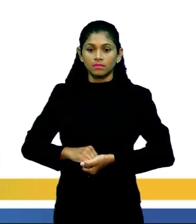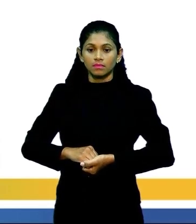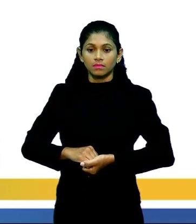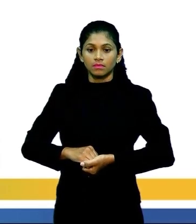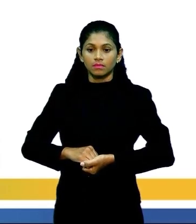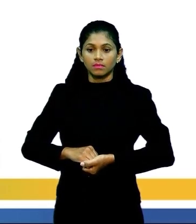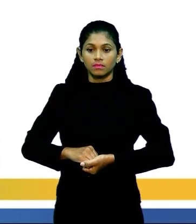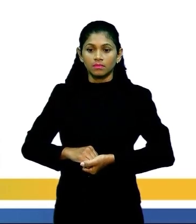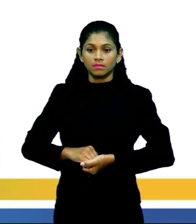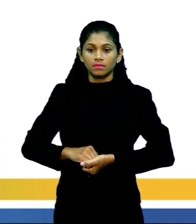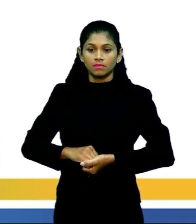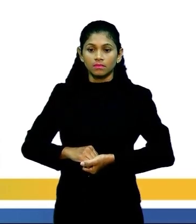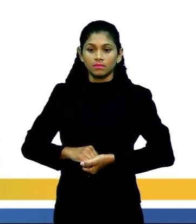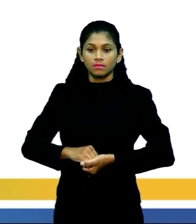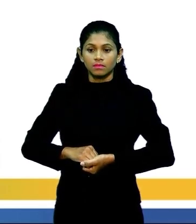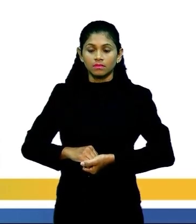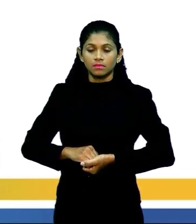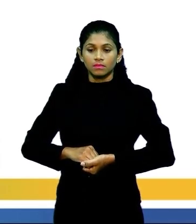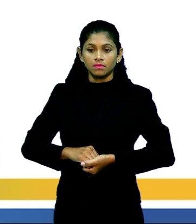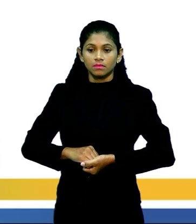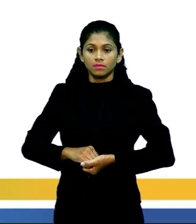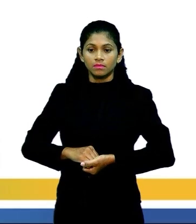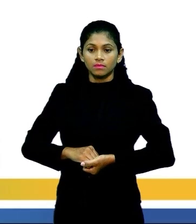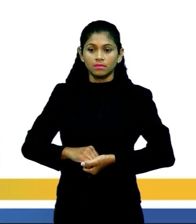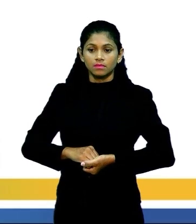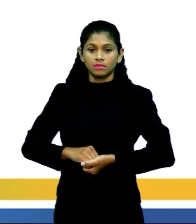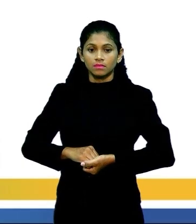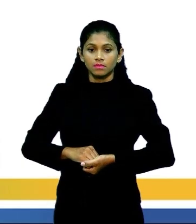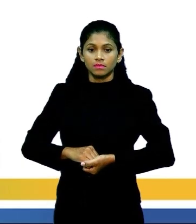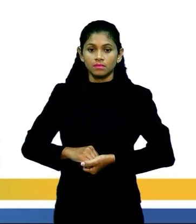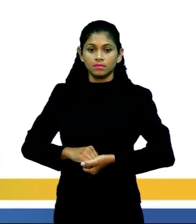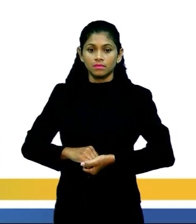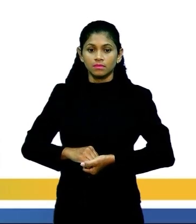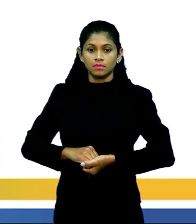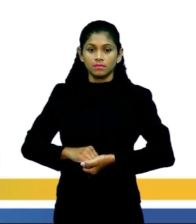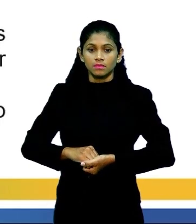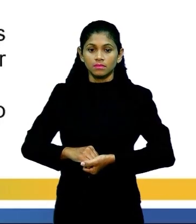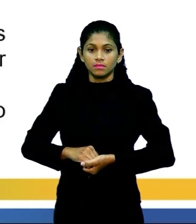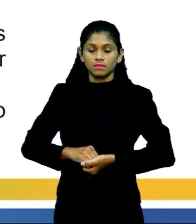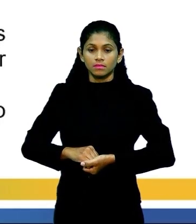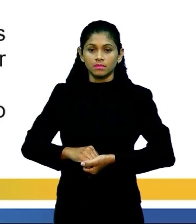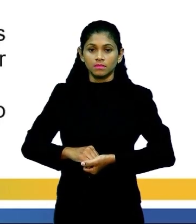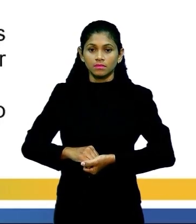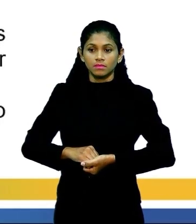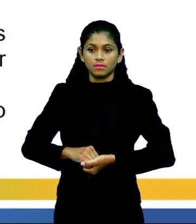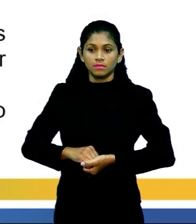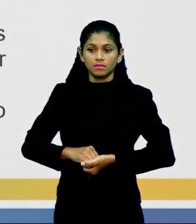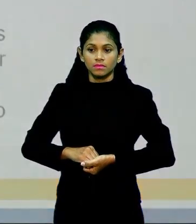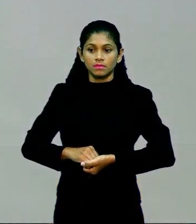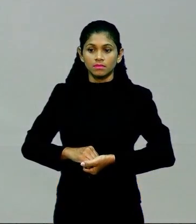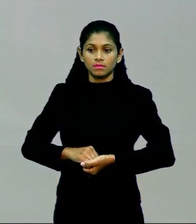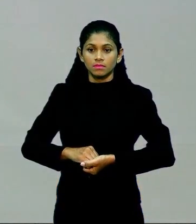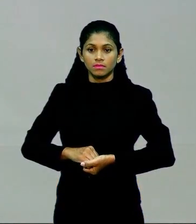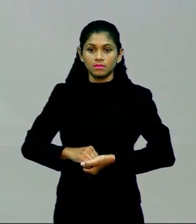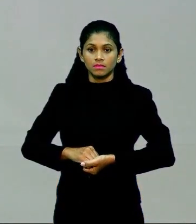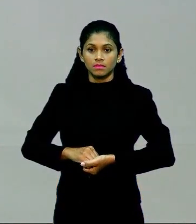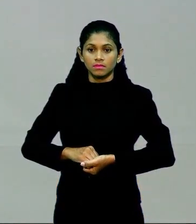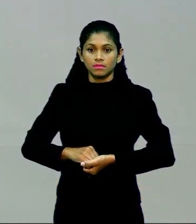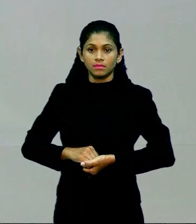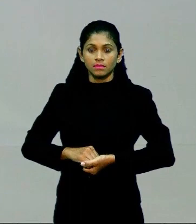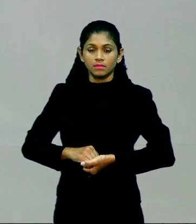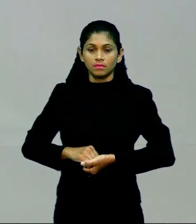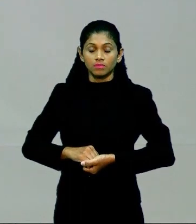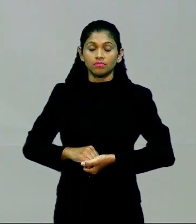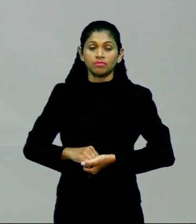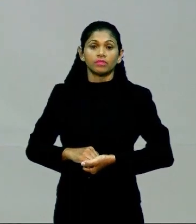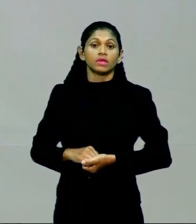groups, foundations, concerned citizens, and politicians. Ok. Acabamos